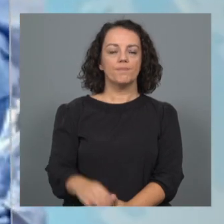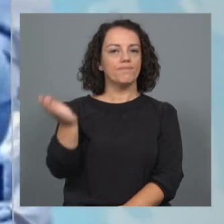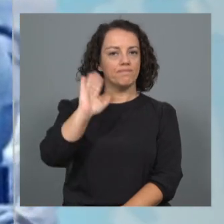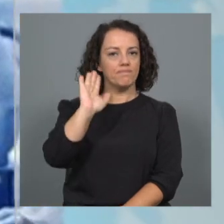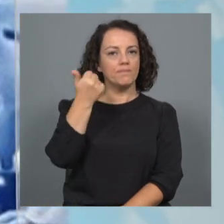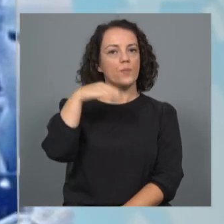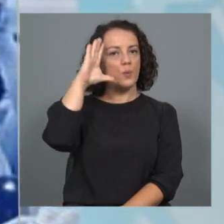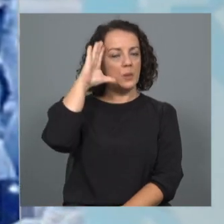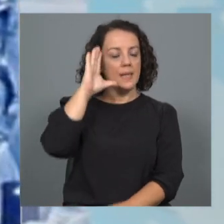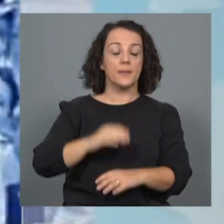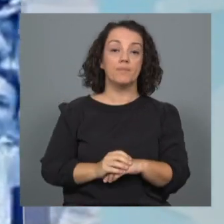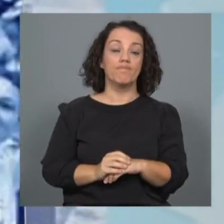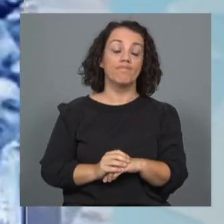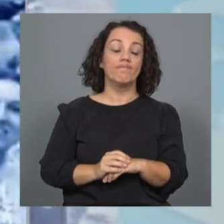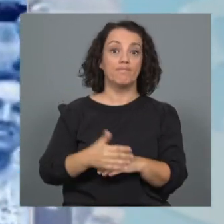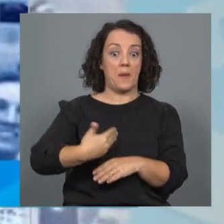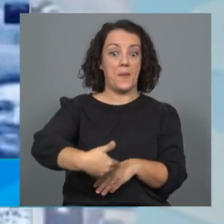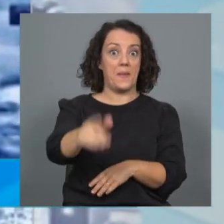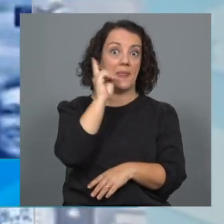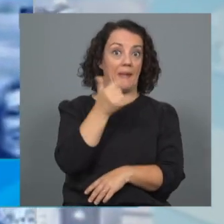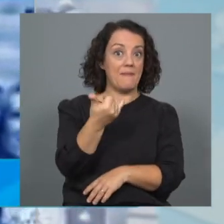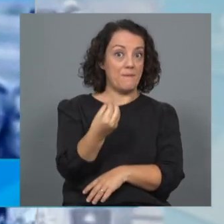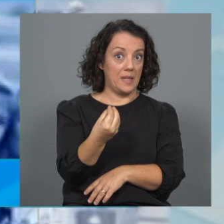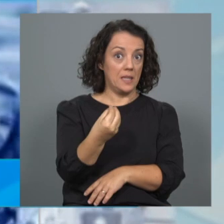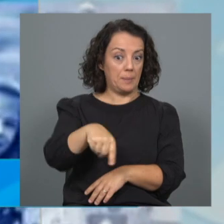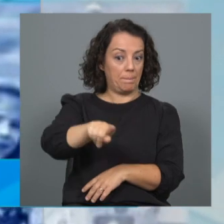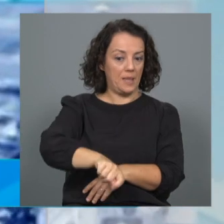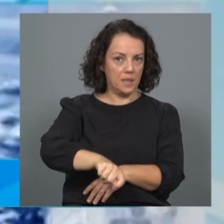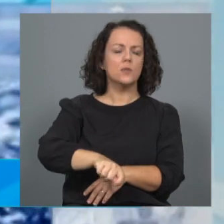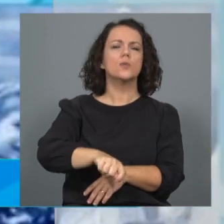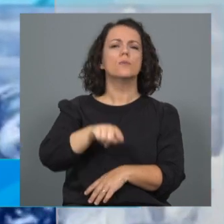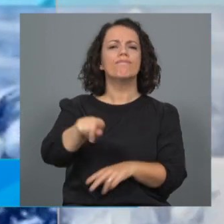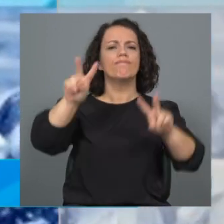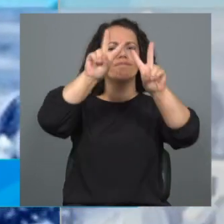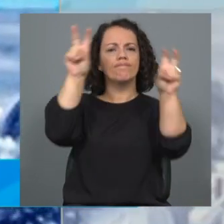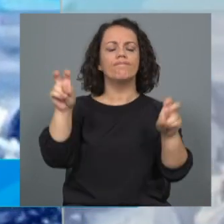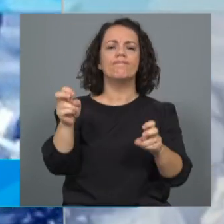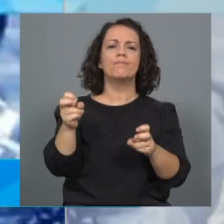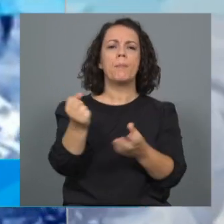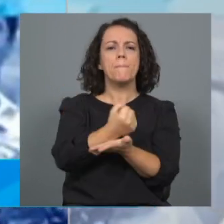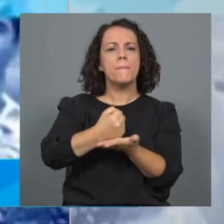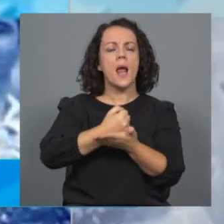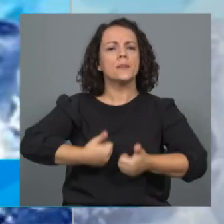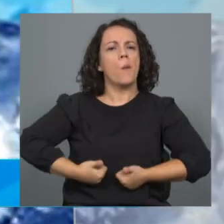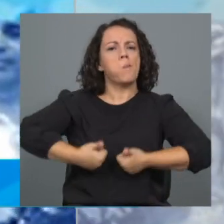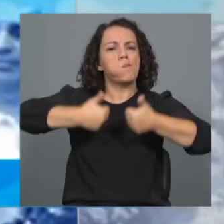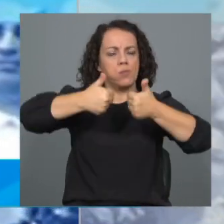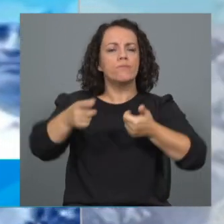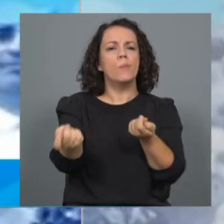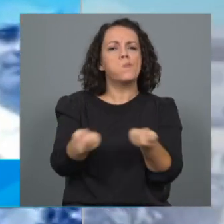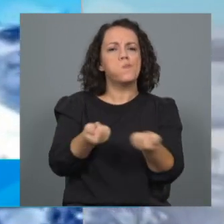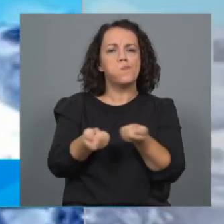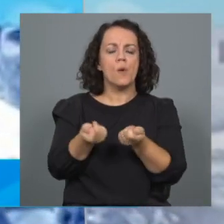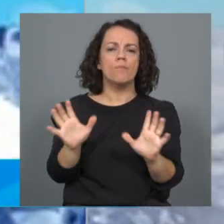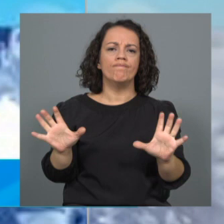Olá, muito boa tarde. É já no dia 20 deste mês que a iniciativa Praça Central, promovida pela Conferência Nacional